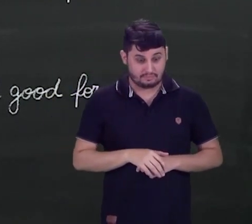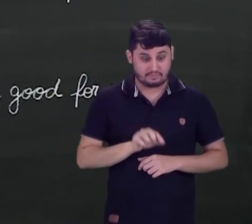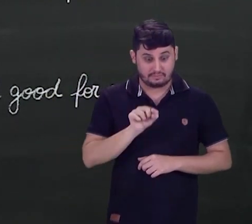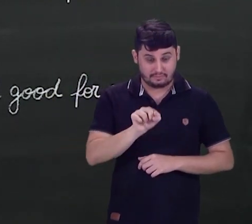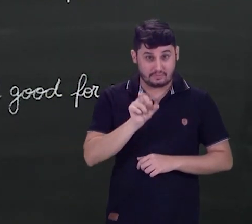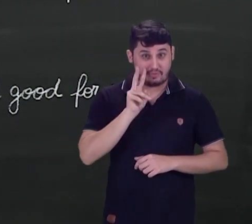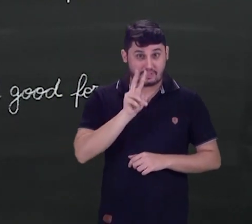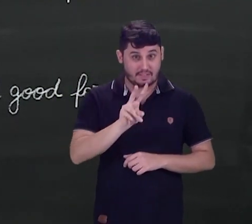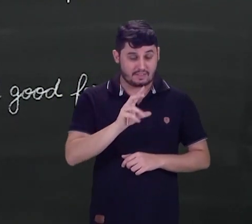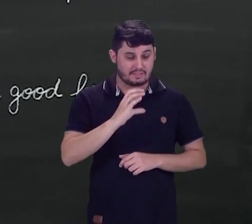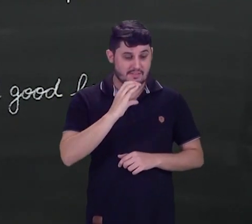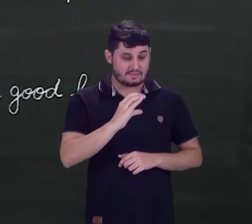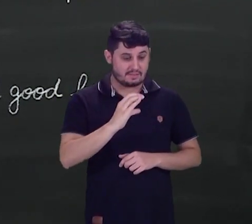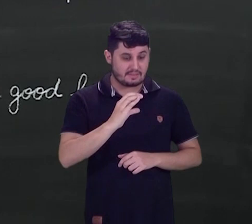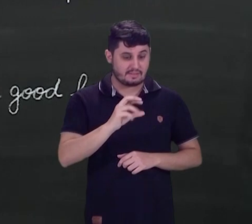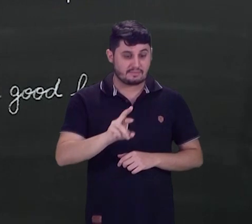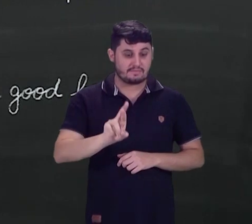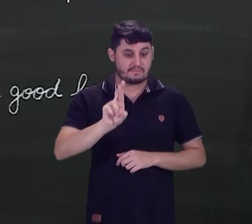C,